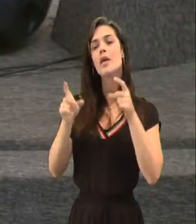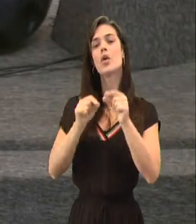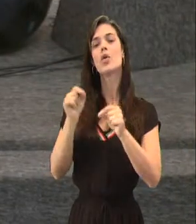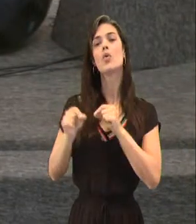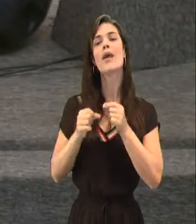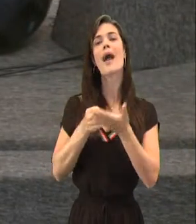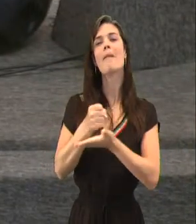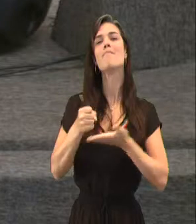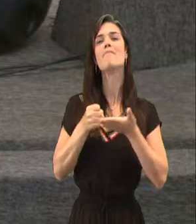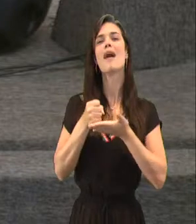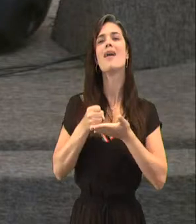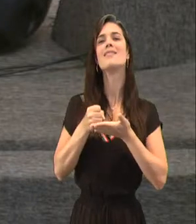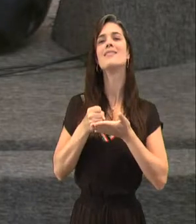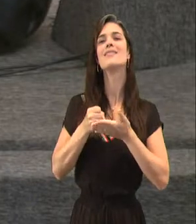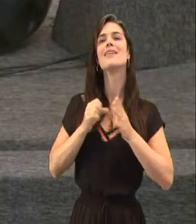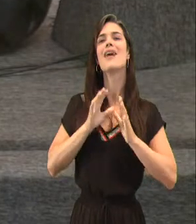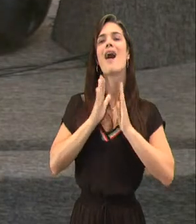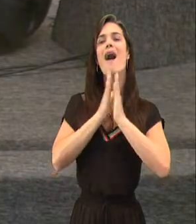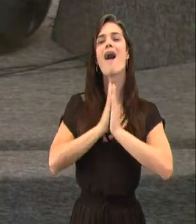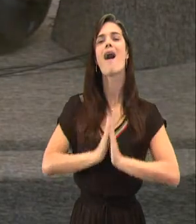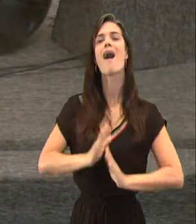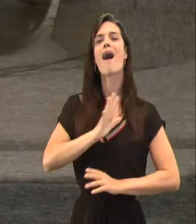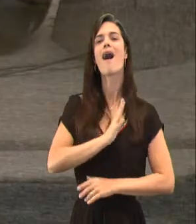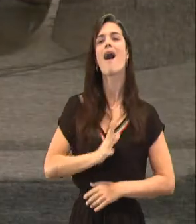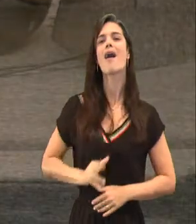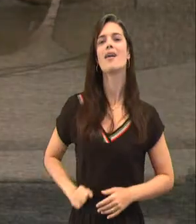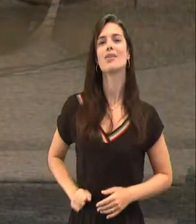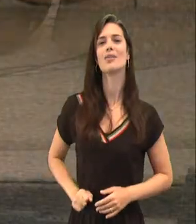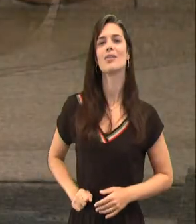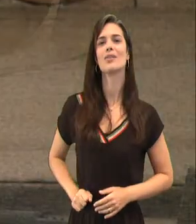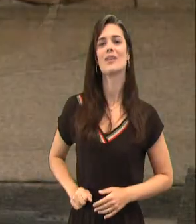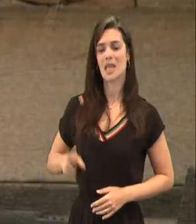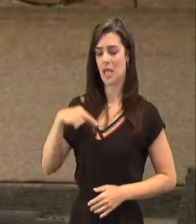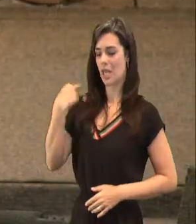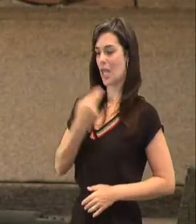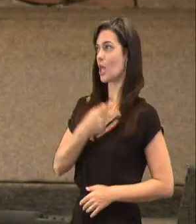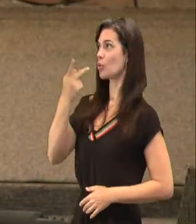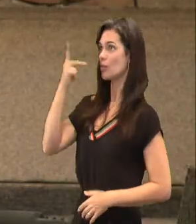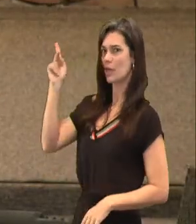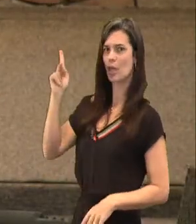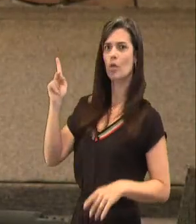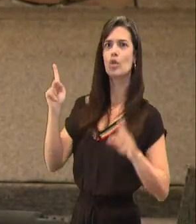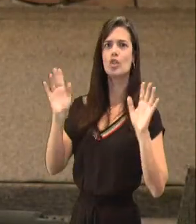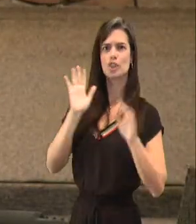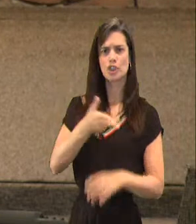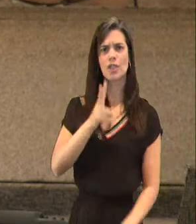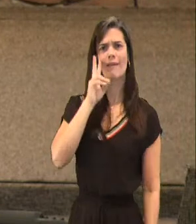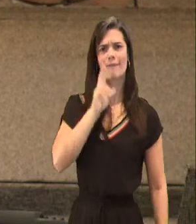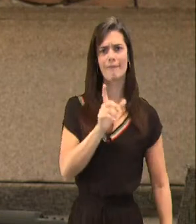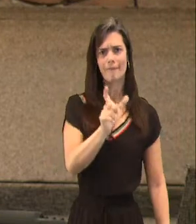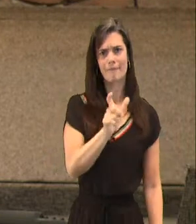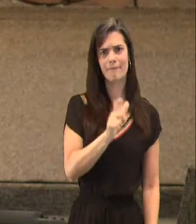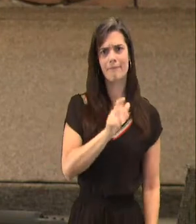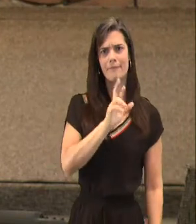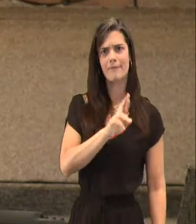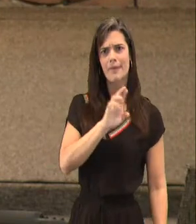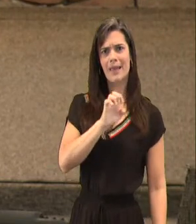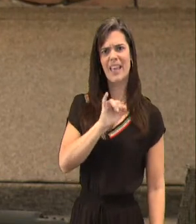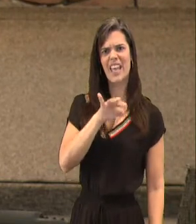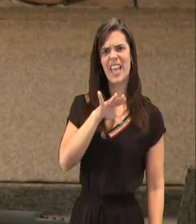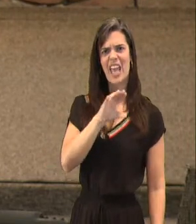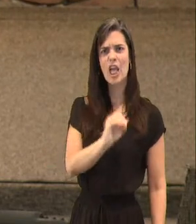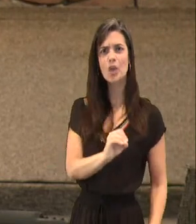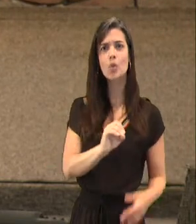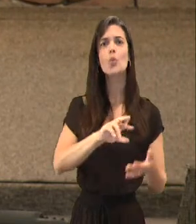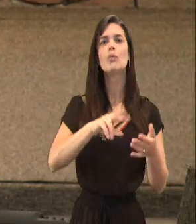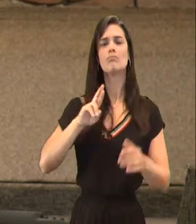adoração. Perceba, o texto diz: teu é o reino, e já vimos aqui a palavra basileia, que significa domínio,